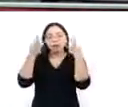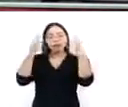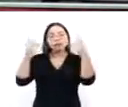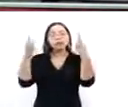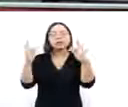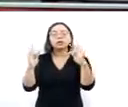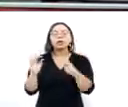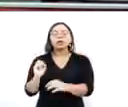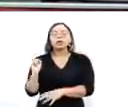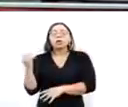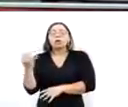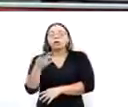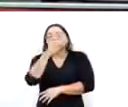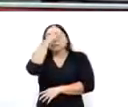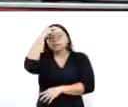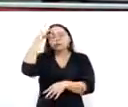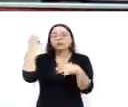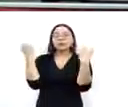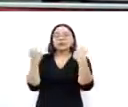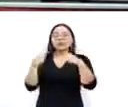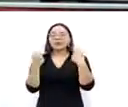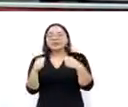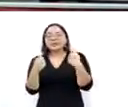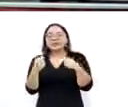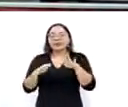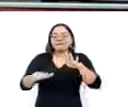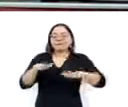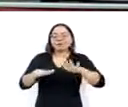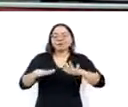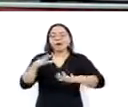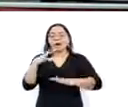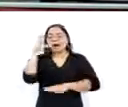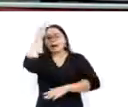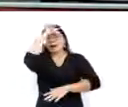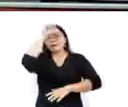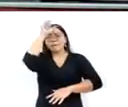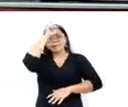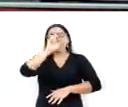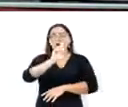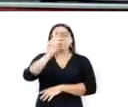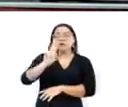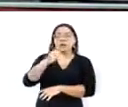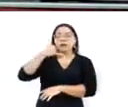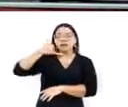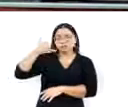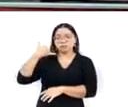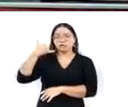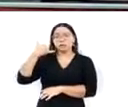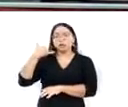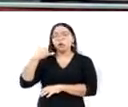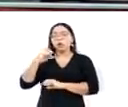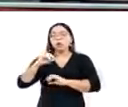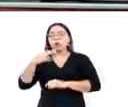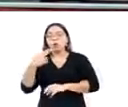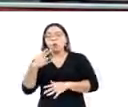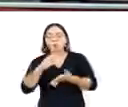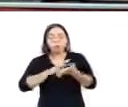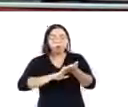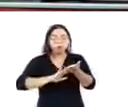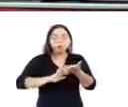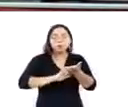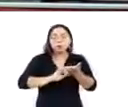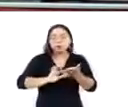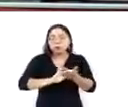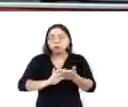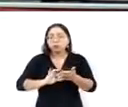a tecnologia? Quantos educadores precisavam, de alguma forma, aprender a utilizar um smartphone ou